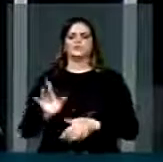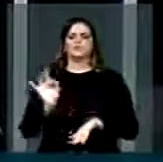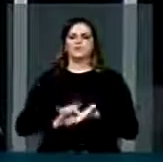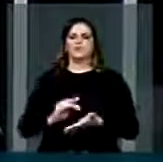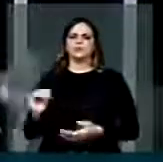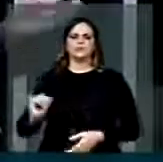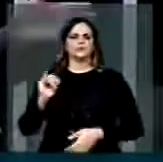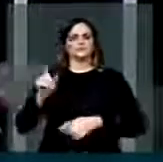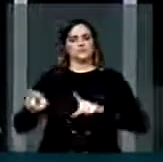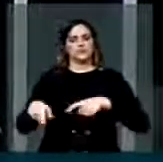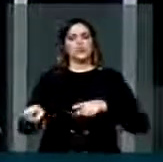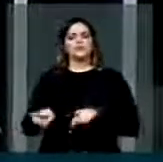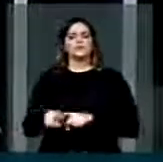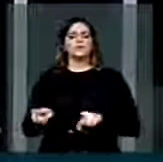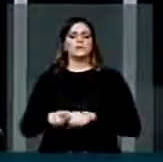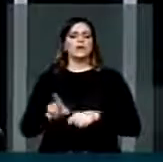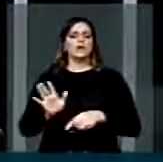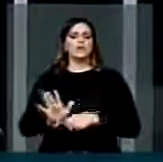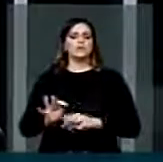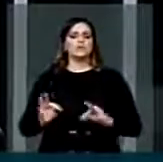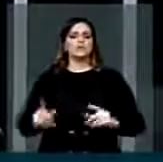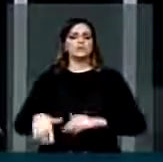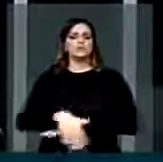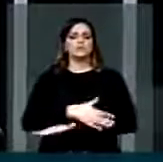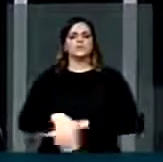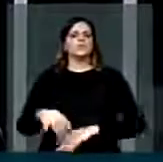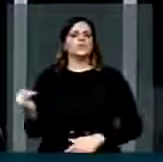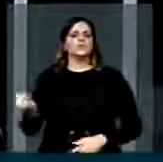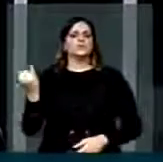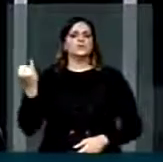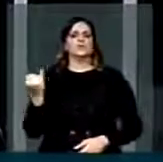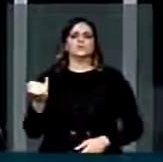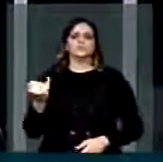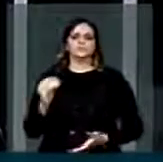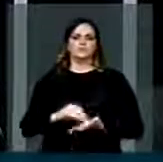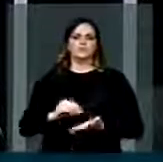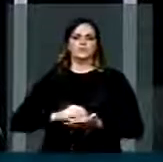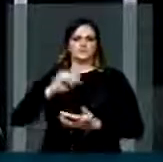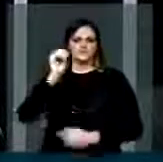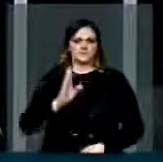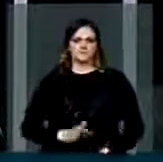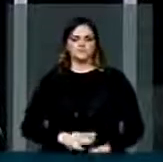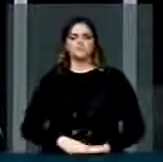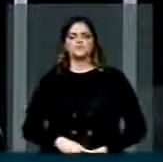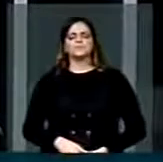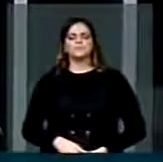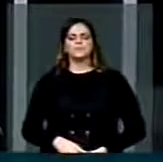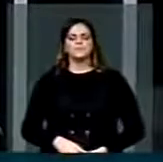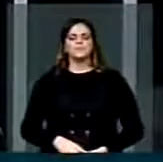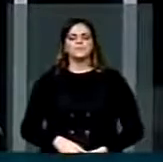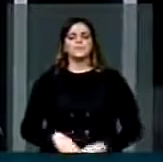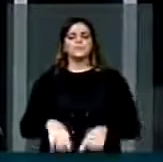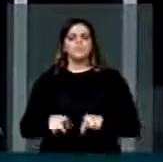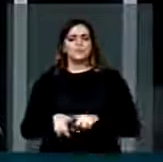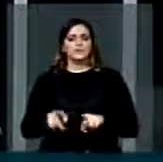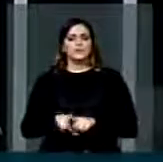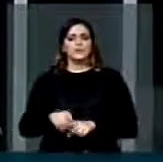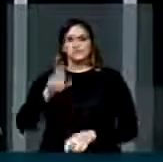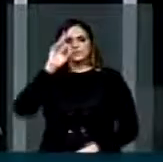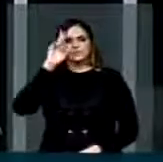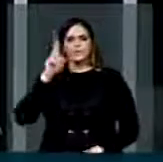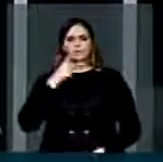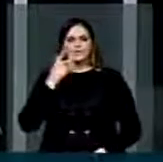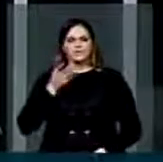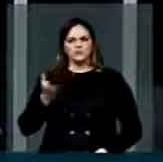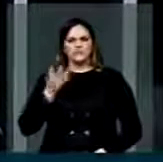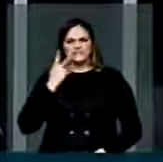para a agricultura, mas para fazer as estradas vicinais, que são calamitosas em todo o país. E também, no sua parte, eu estive